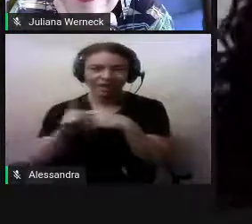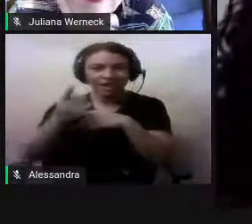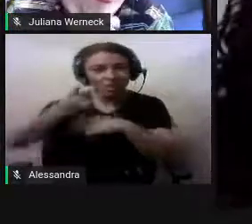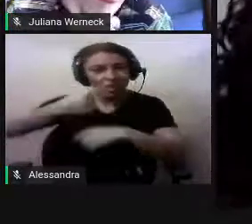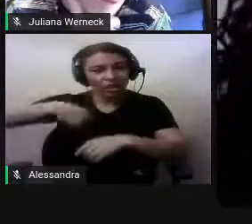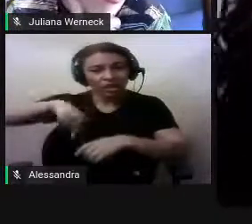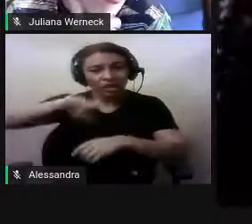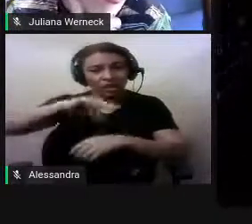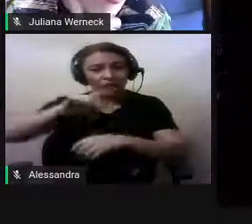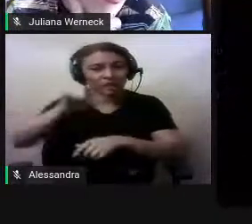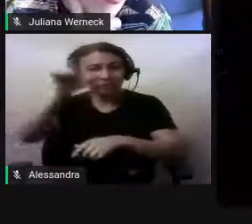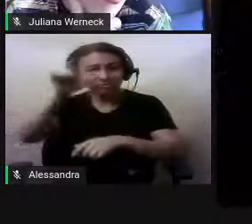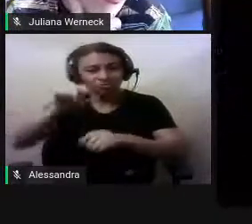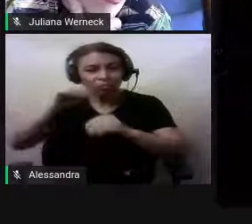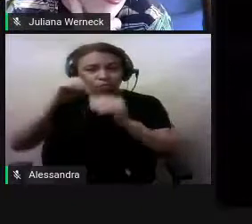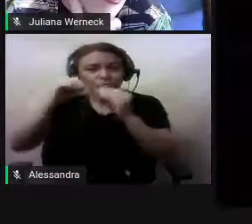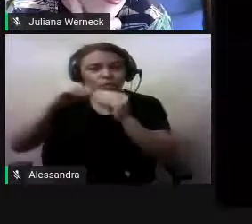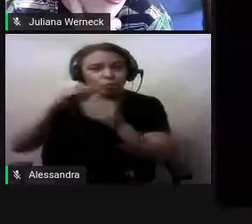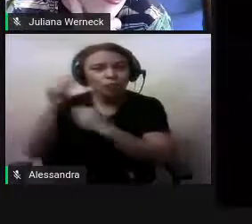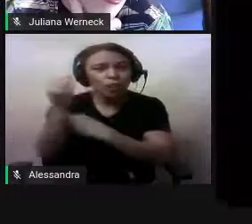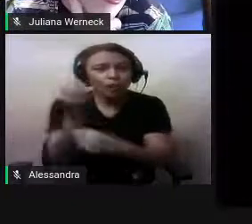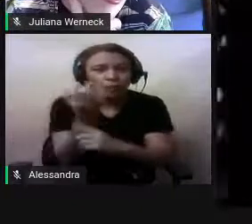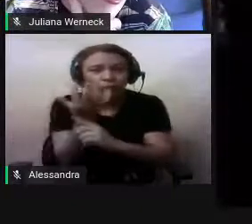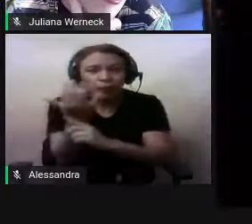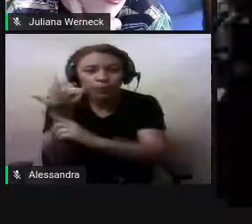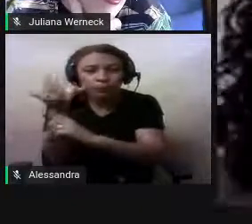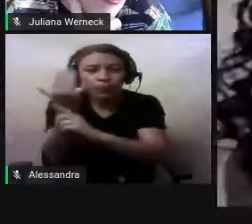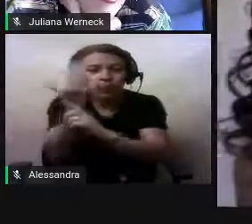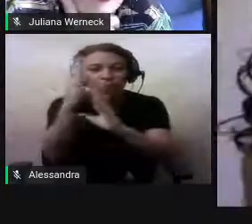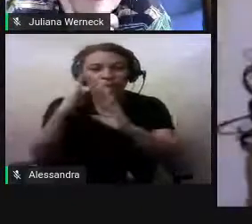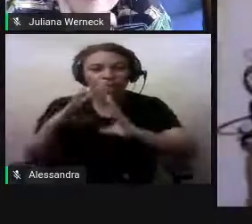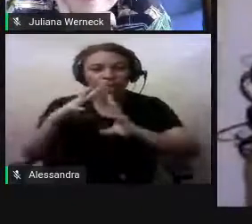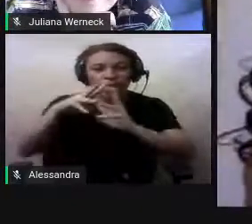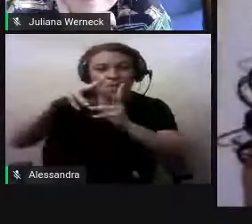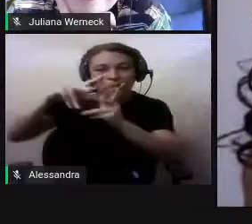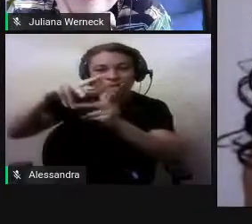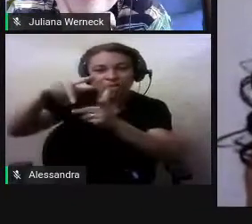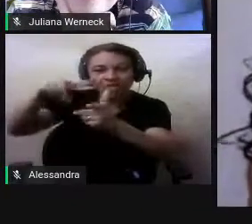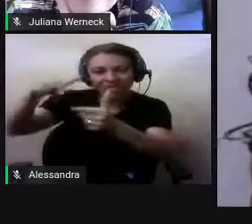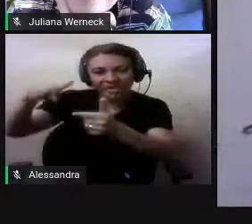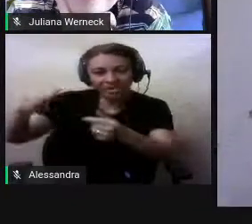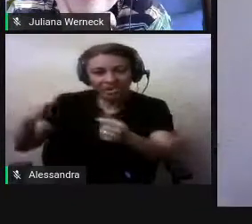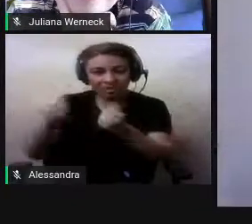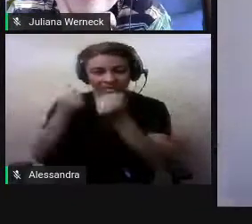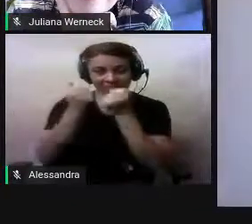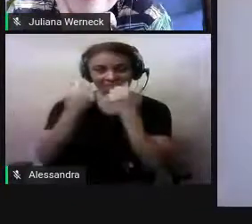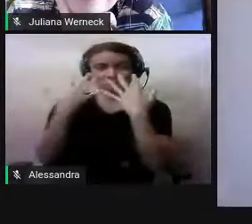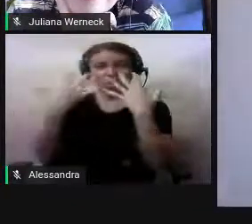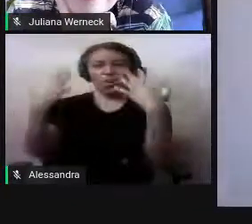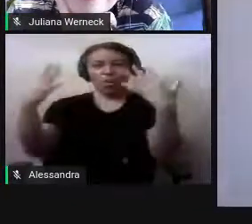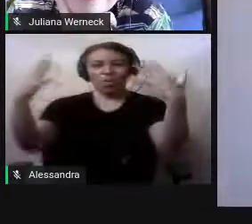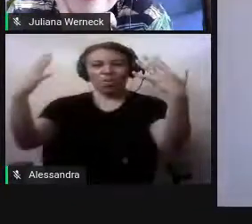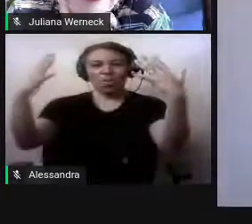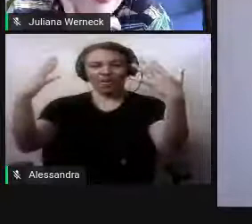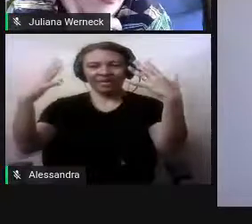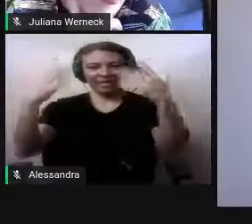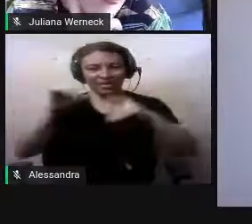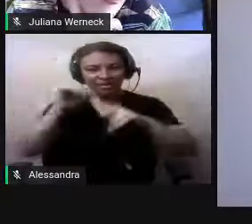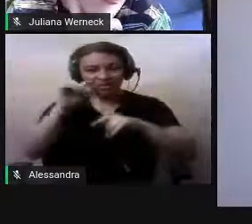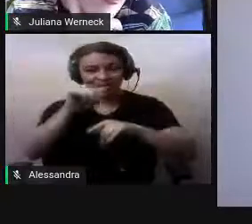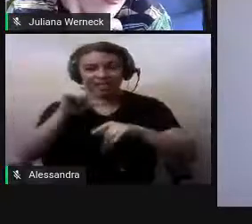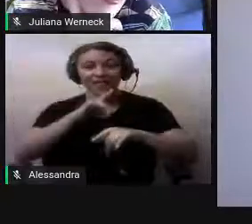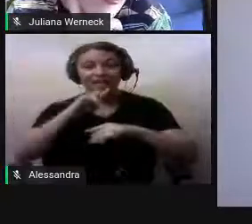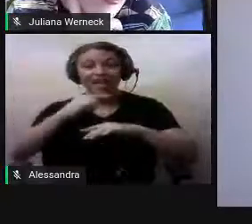sois, pois, a luz do mundo. Assim, deixei a vossa luz resplandecer. Você tem